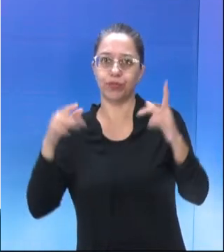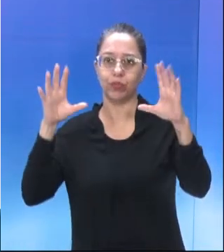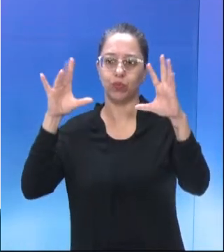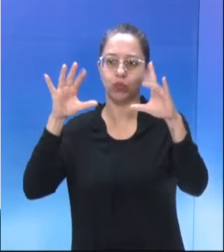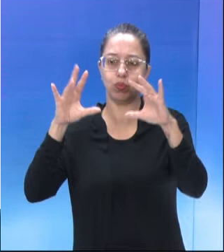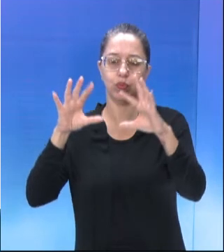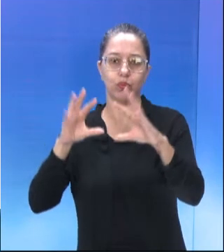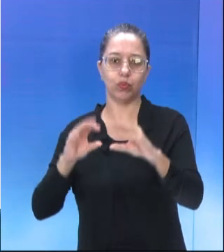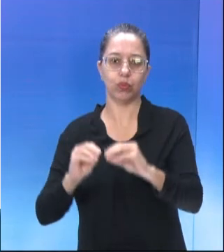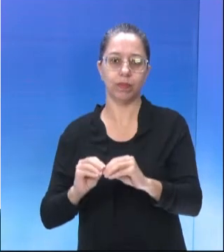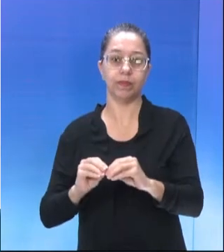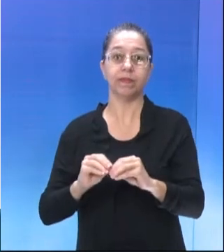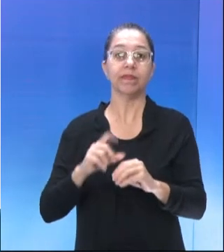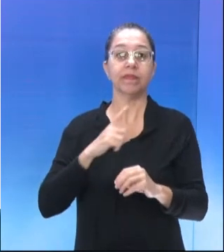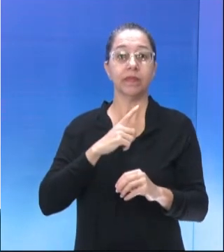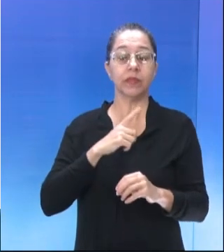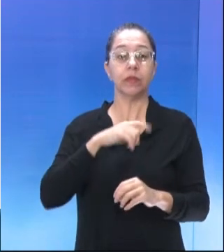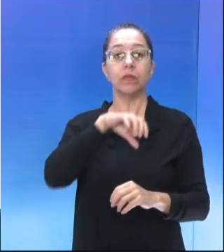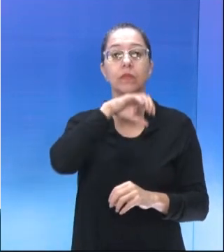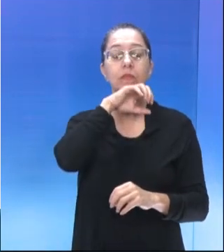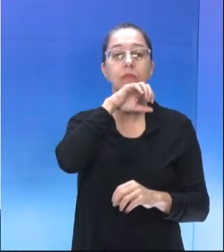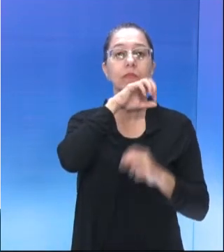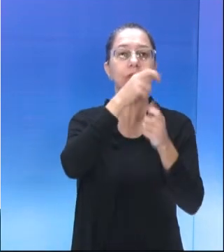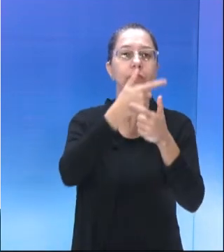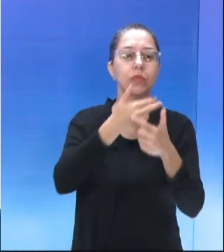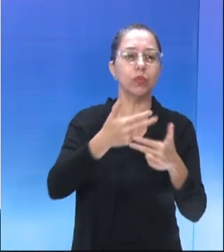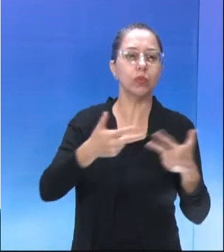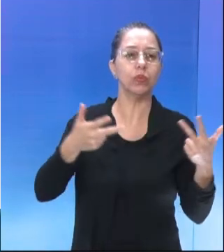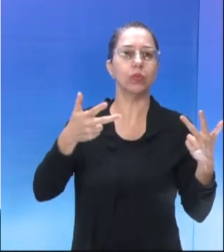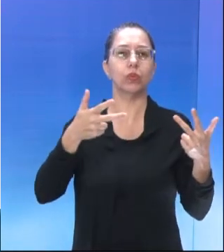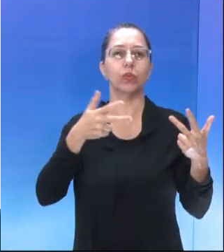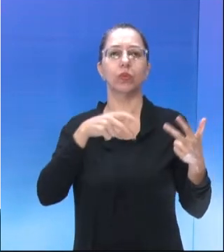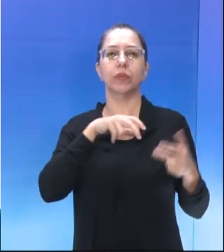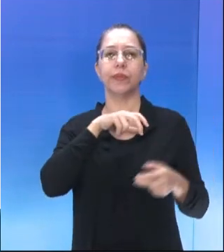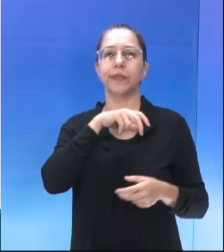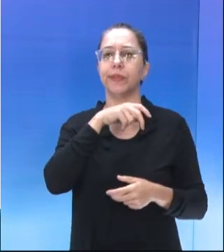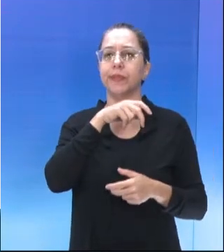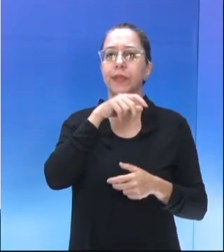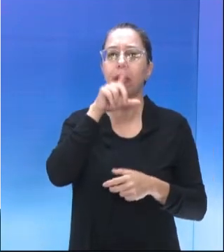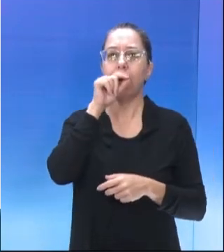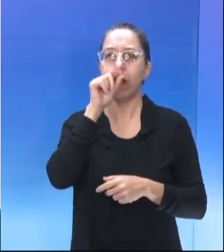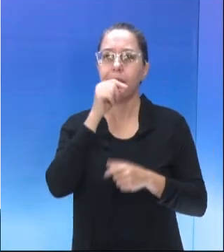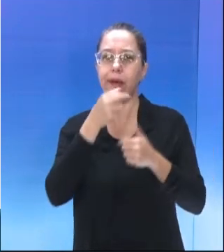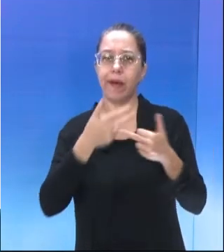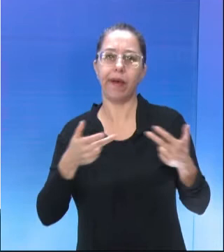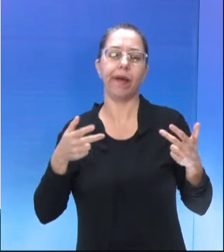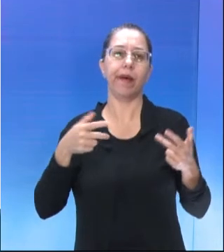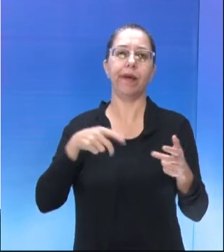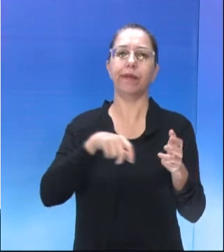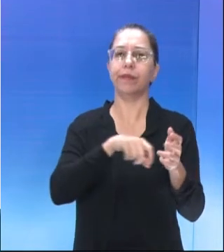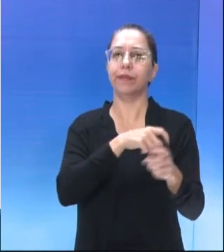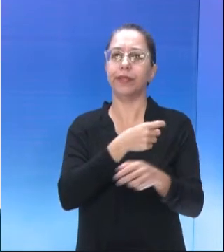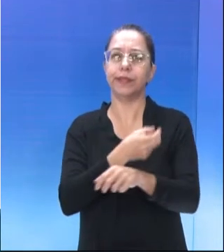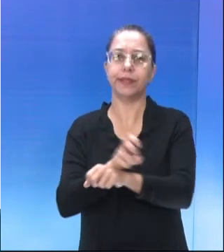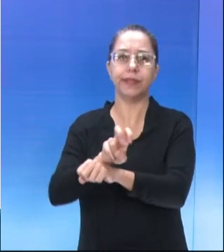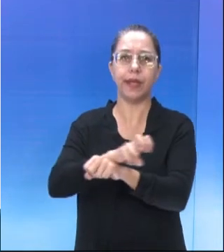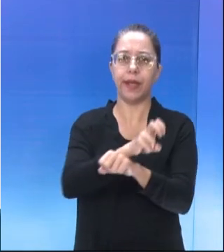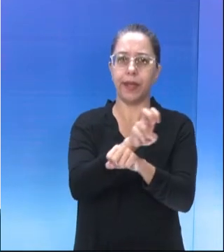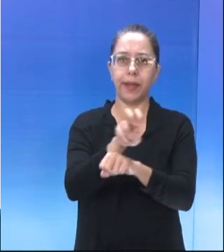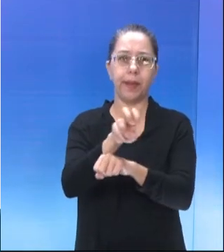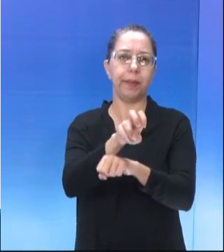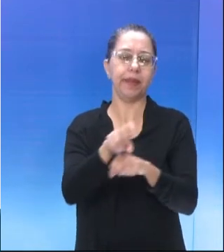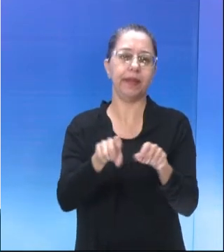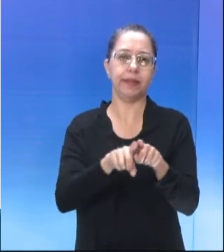é predominantemente composta por animais roedores, aves, répteis e artrópodes.